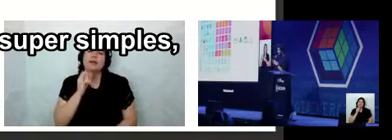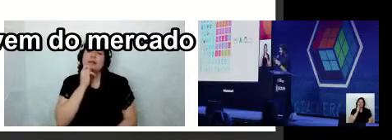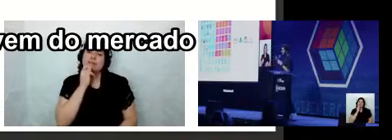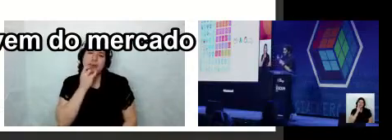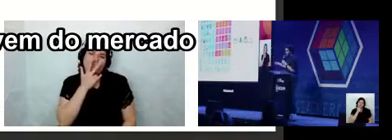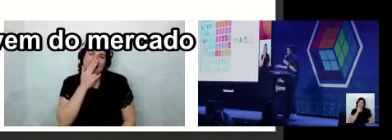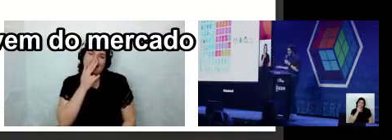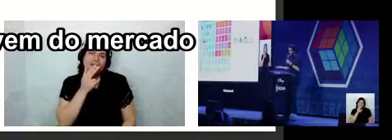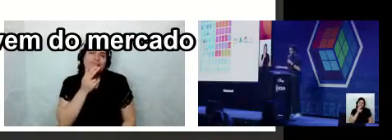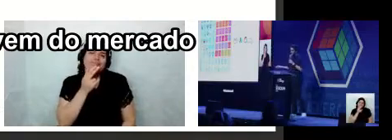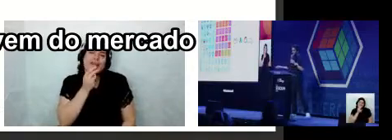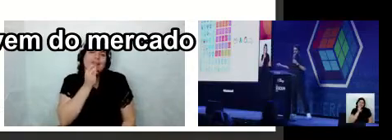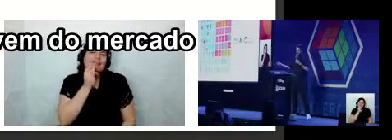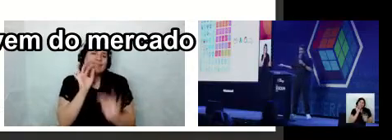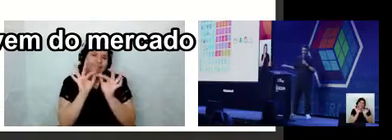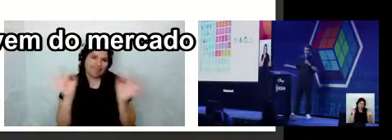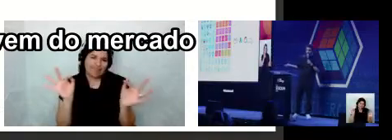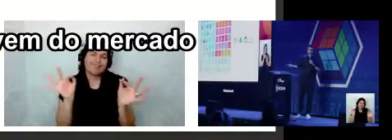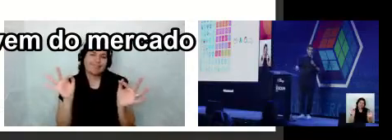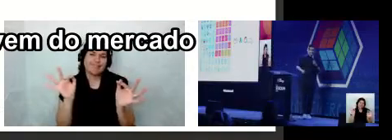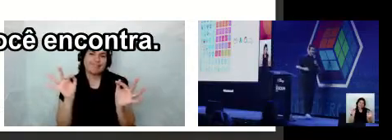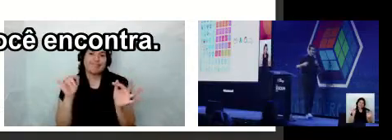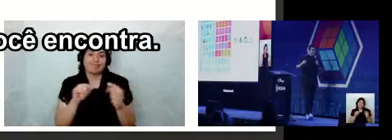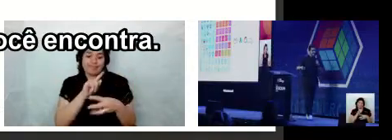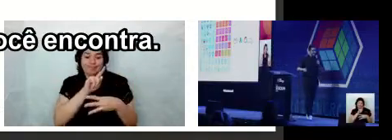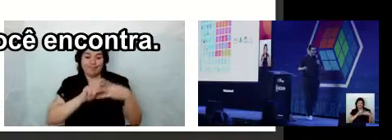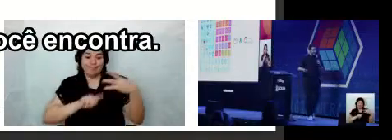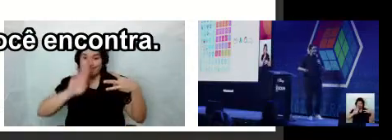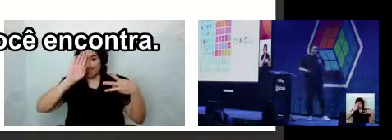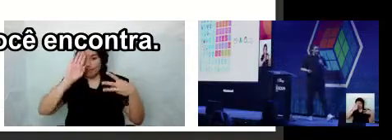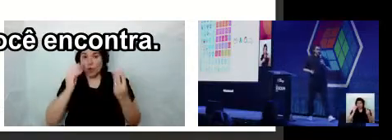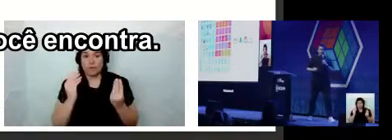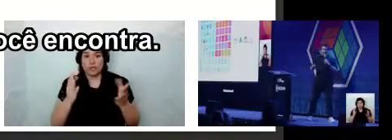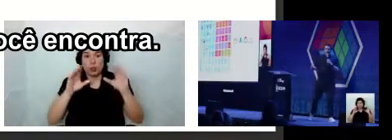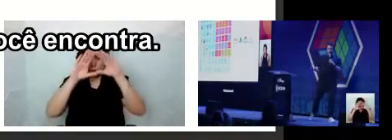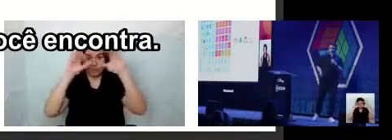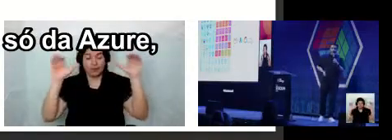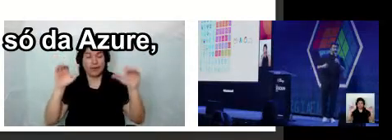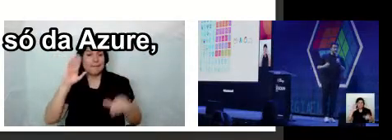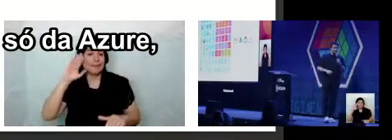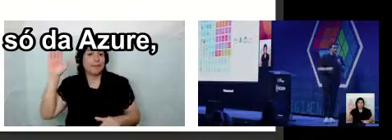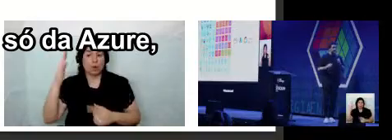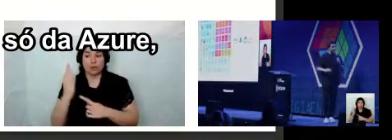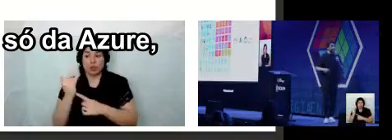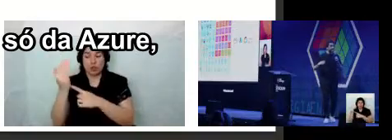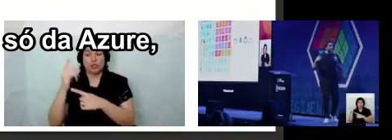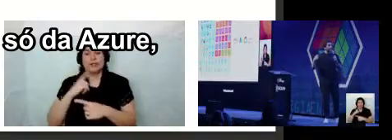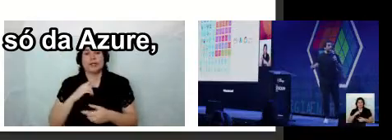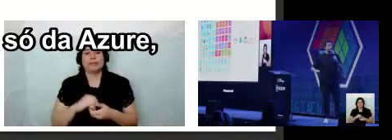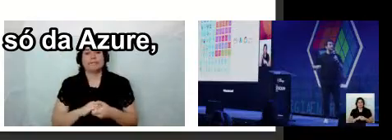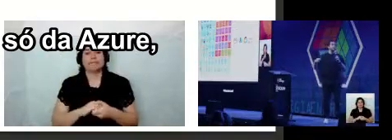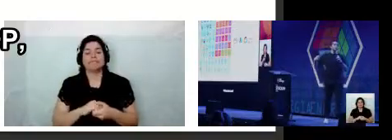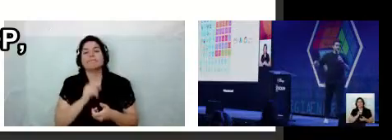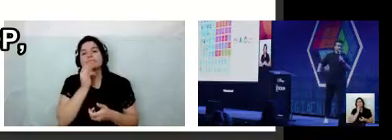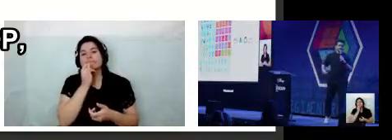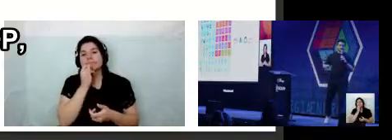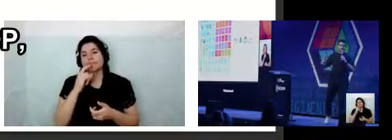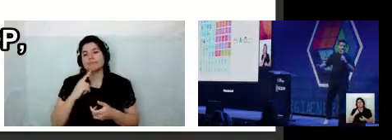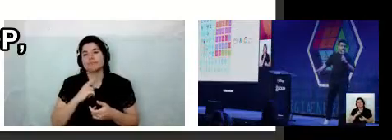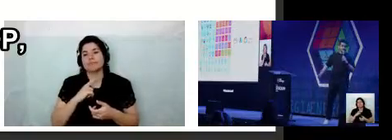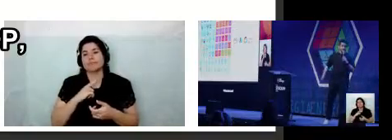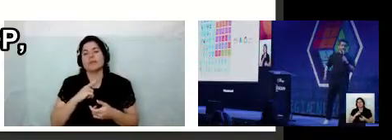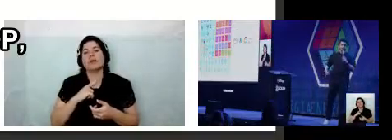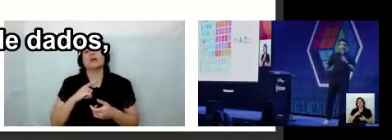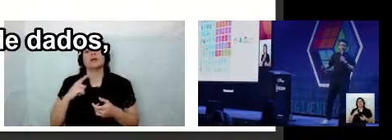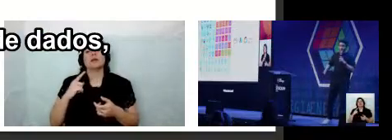simples, dos três principais provedores de nuvem do mercado e das principais tecnologias que você encontra. Então, aqui você tem exemplo não só da Azure, quanto da AWS